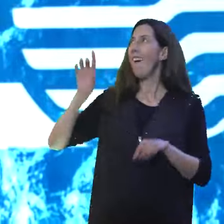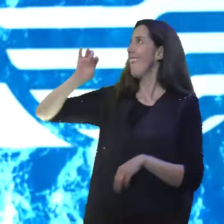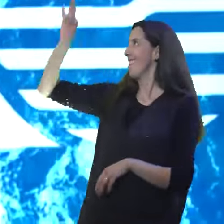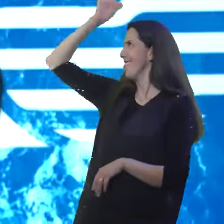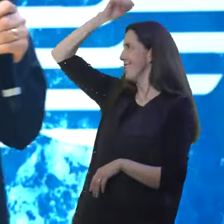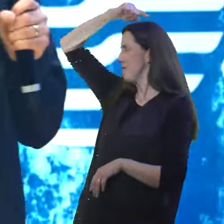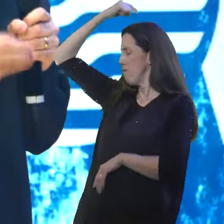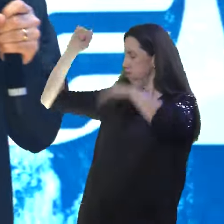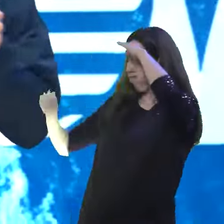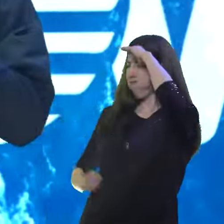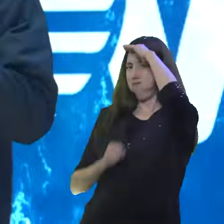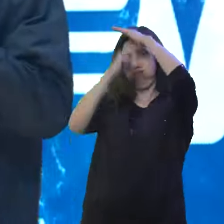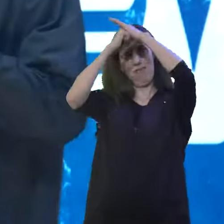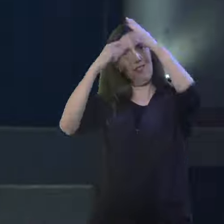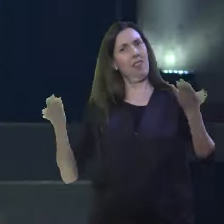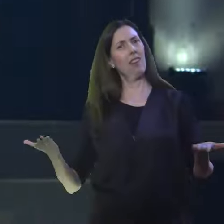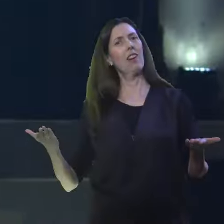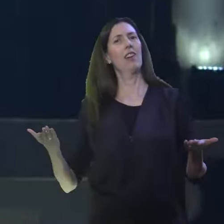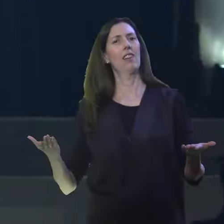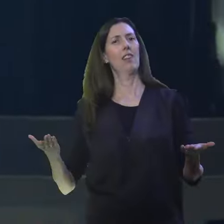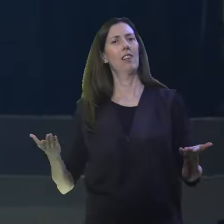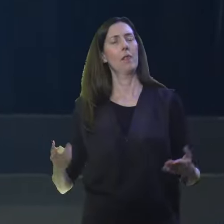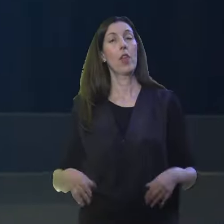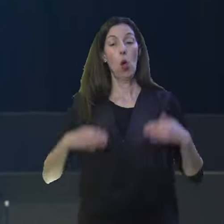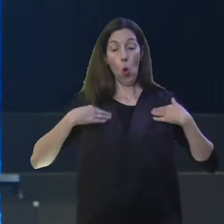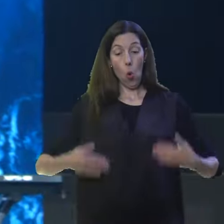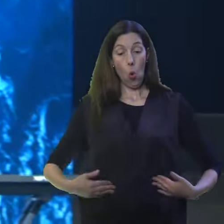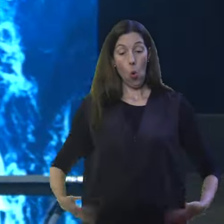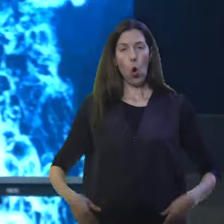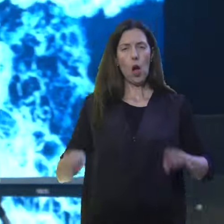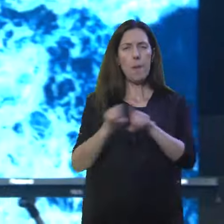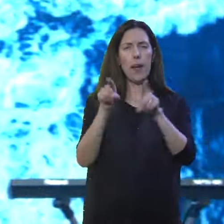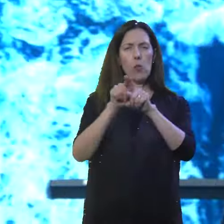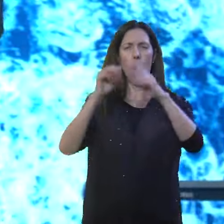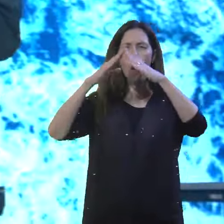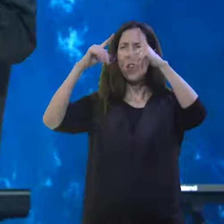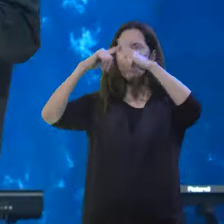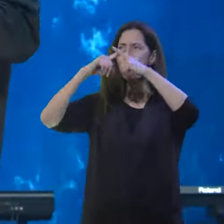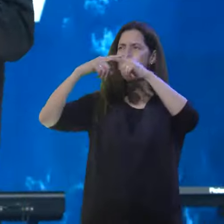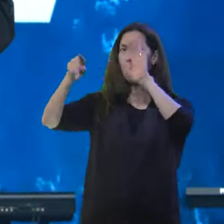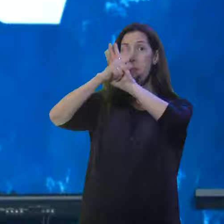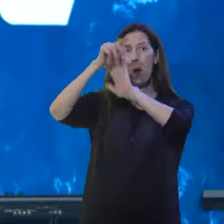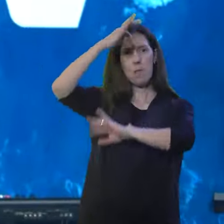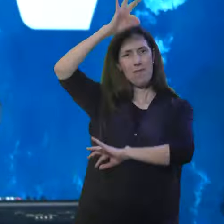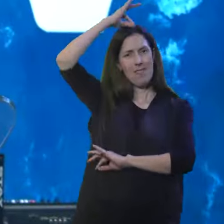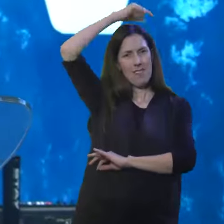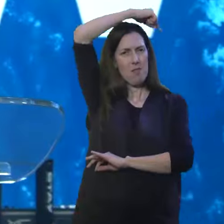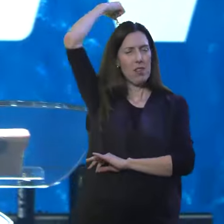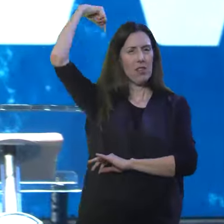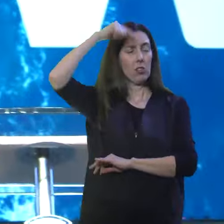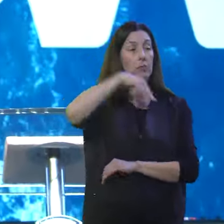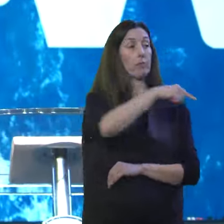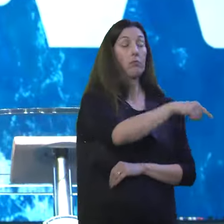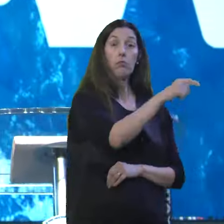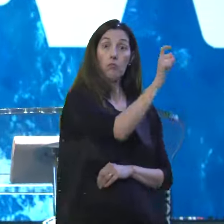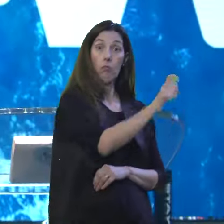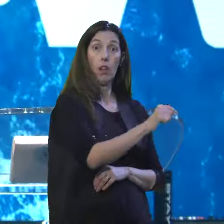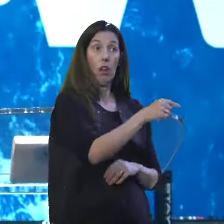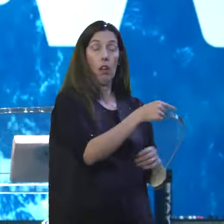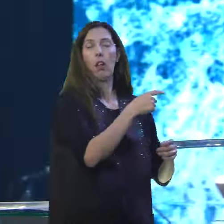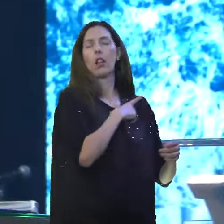A Bíblia diz que o corpo é templo do Espírito Santo. E é interessante que a gula traz problemas no corpo,